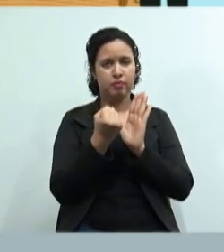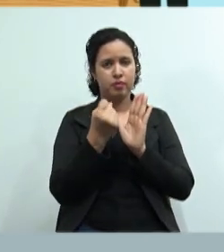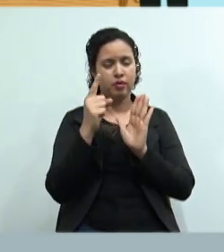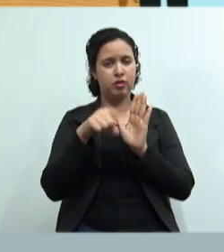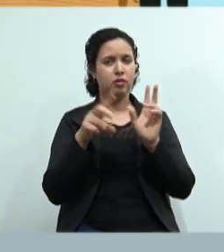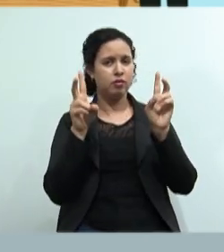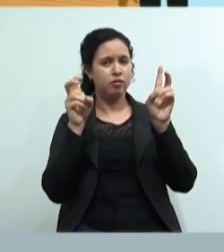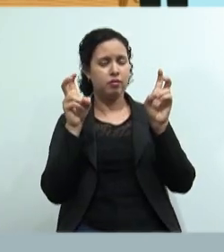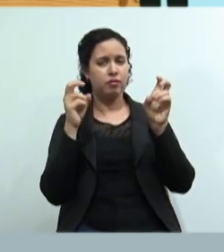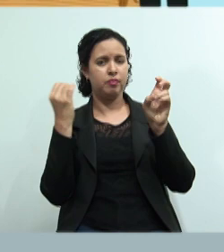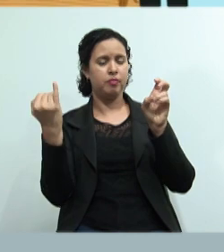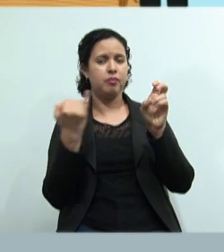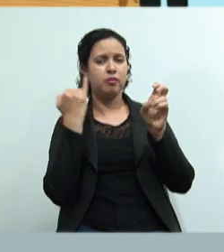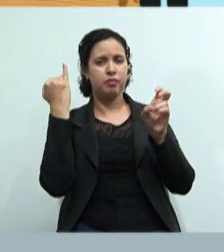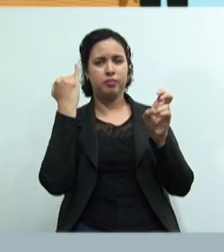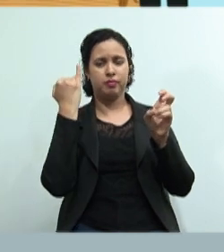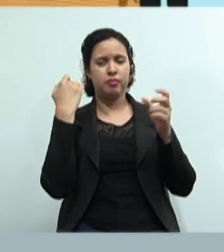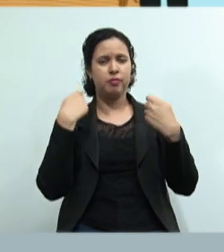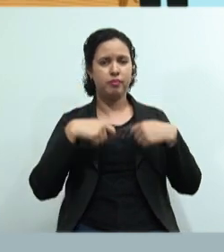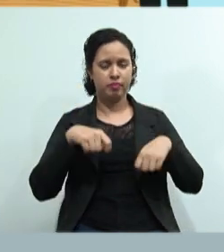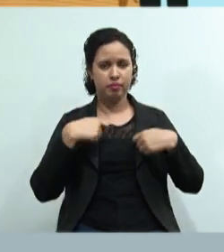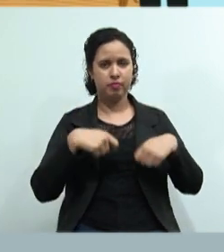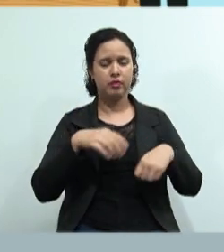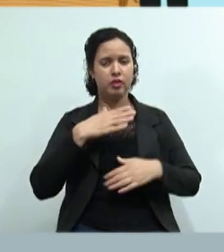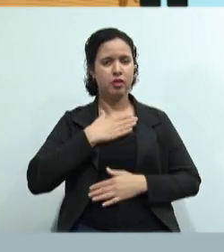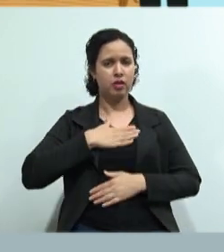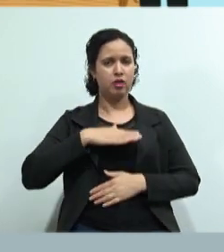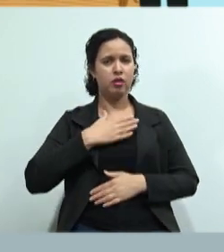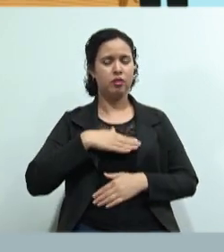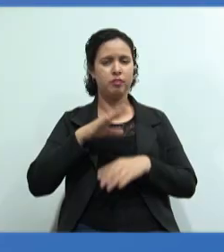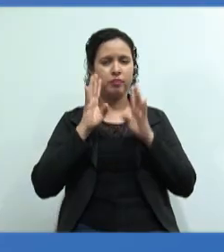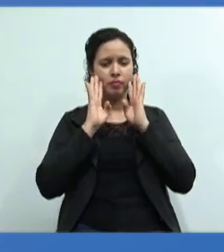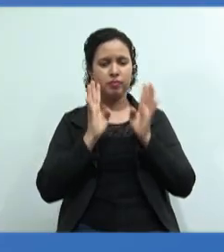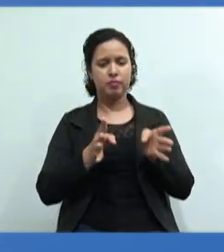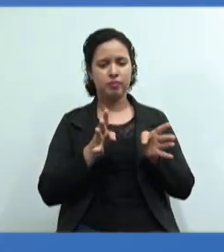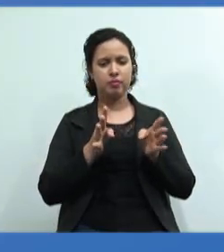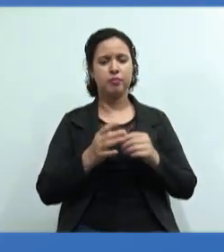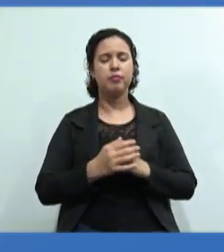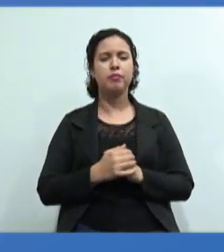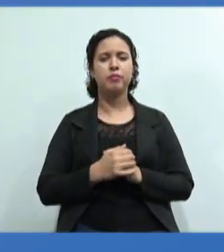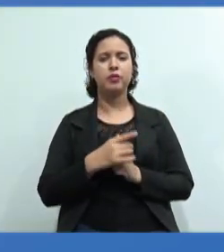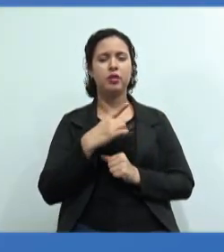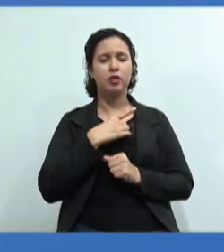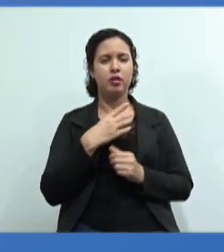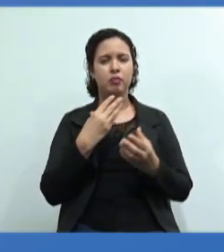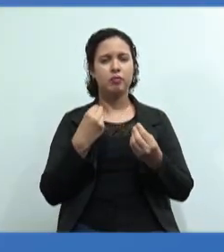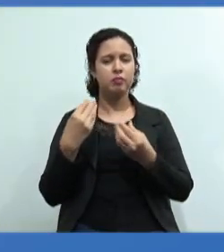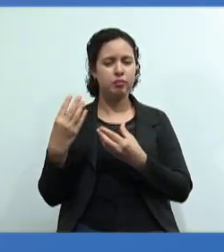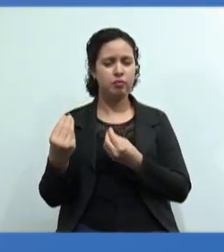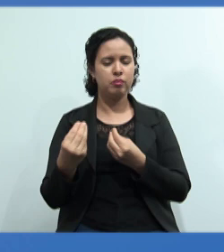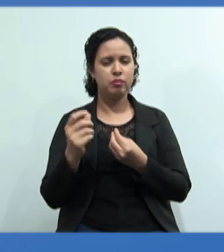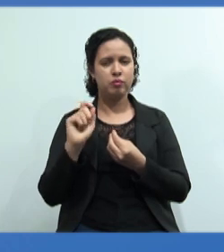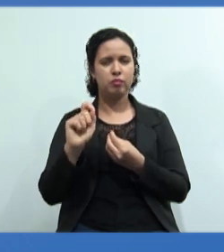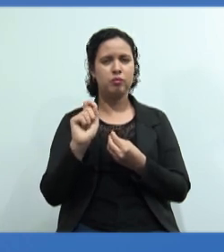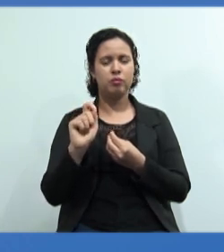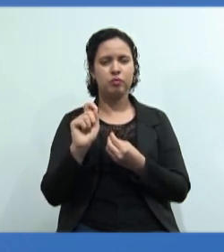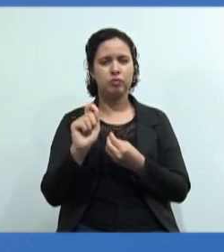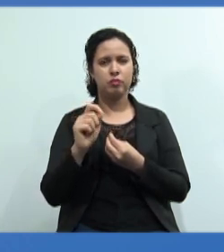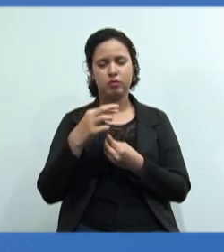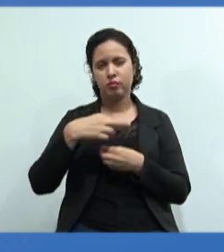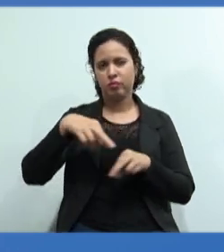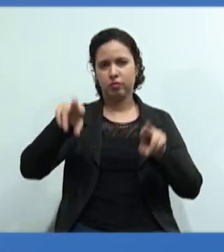assunto importantíssimo e que deve ser feito com calma e atenção. Em muitos casos, as consequências de